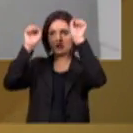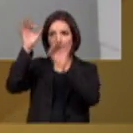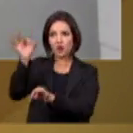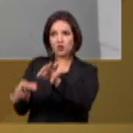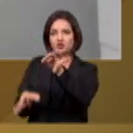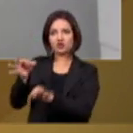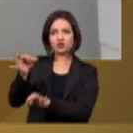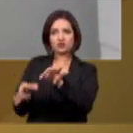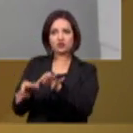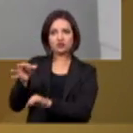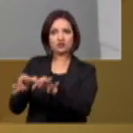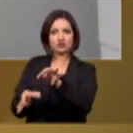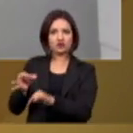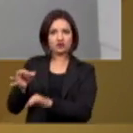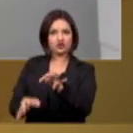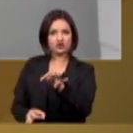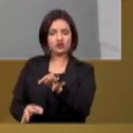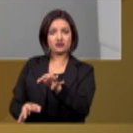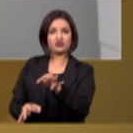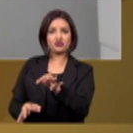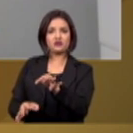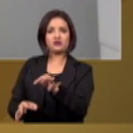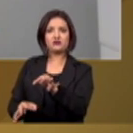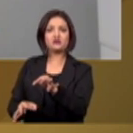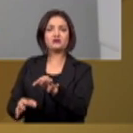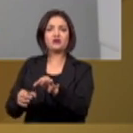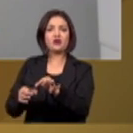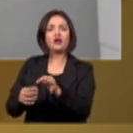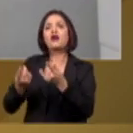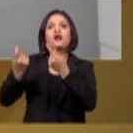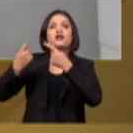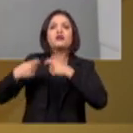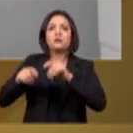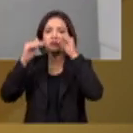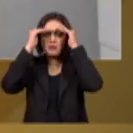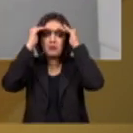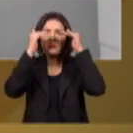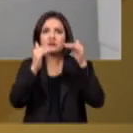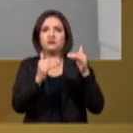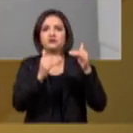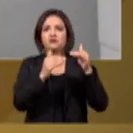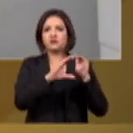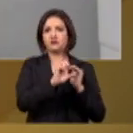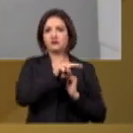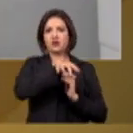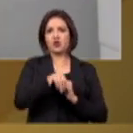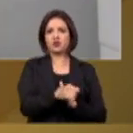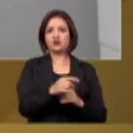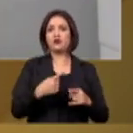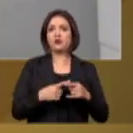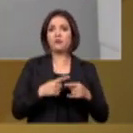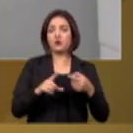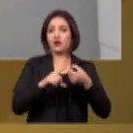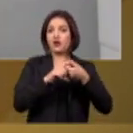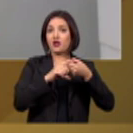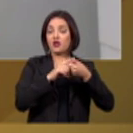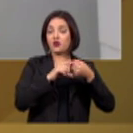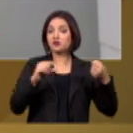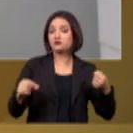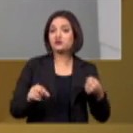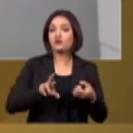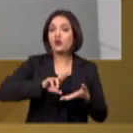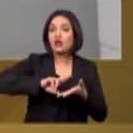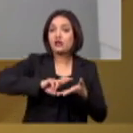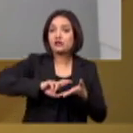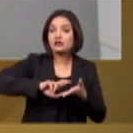condicionante expressa no artigo 102 da lei orgânica da magistratura entender que tal dispositivo não foi recepcionado